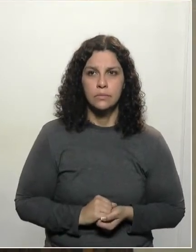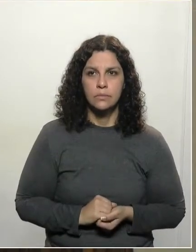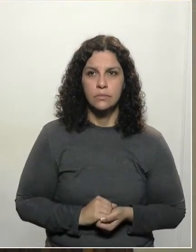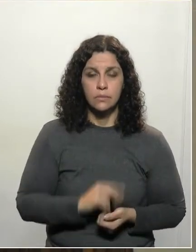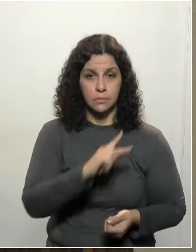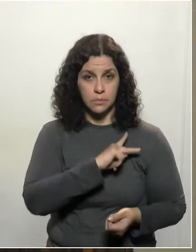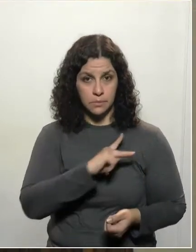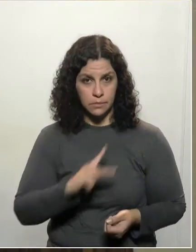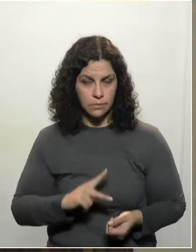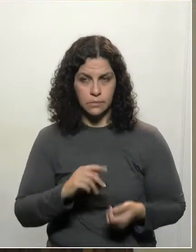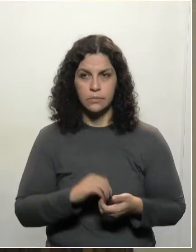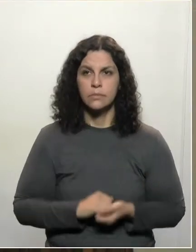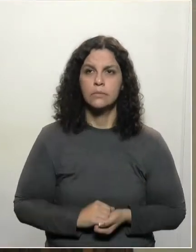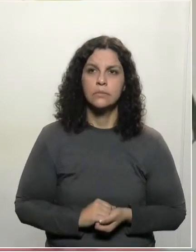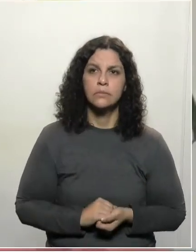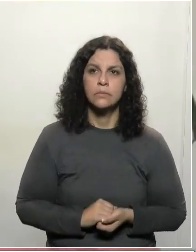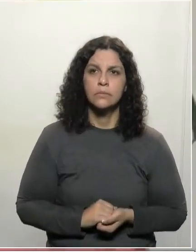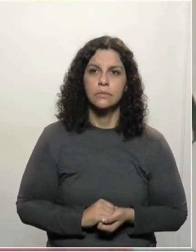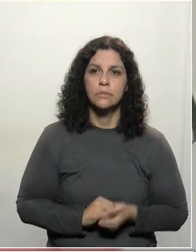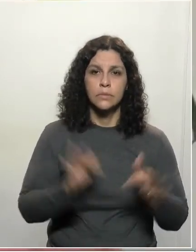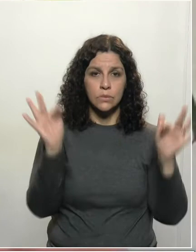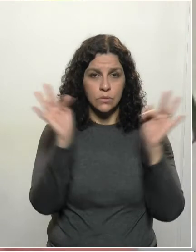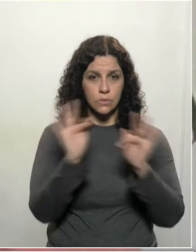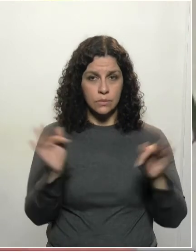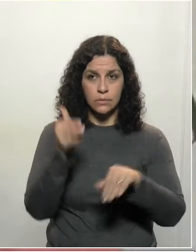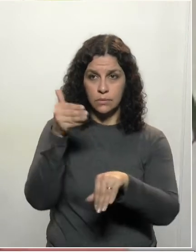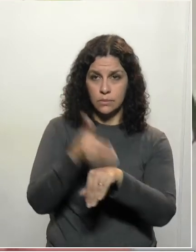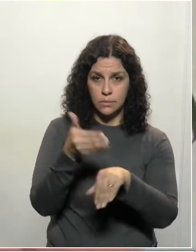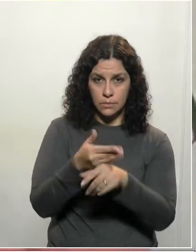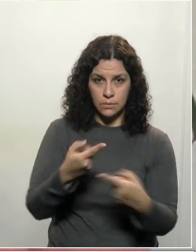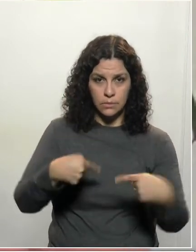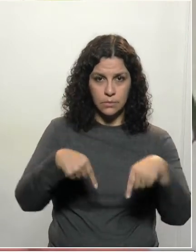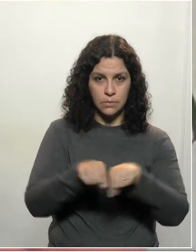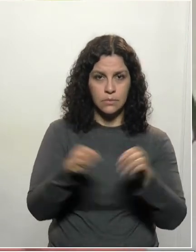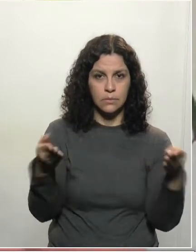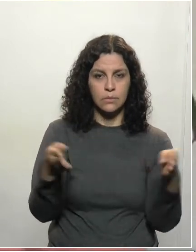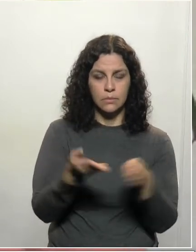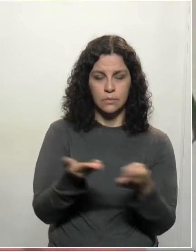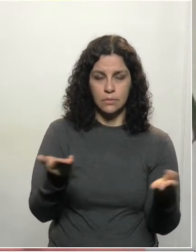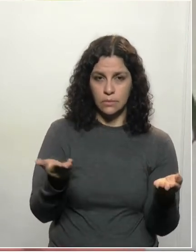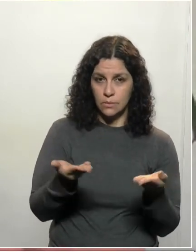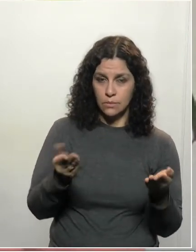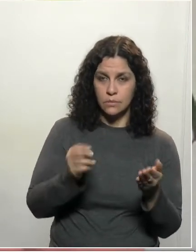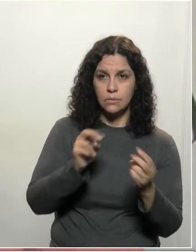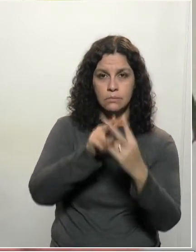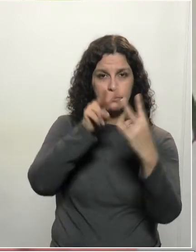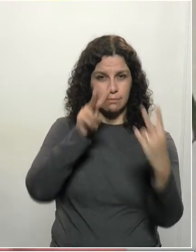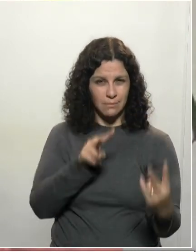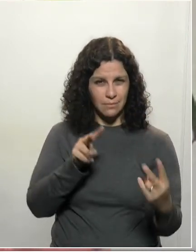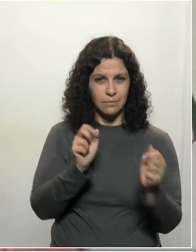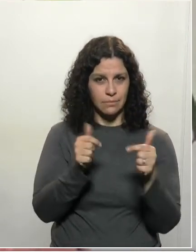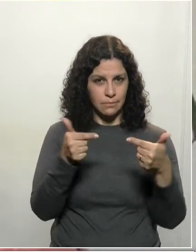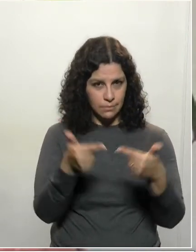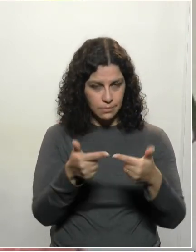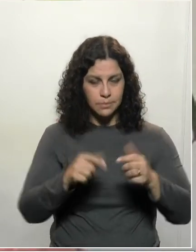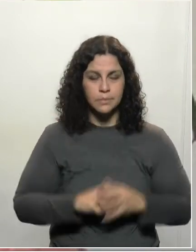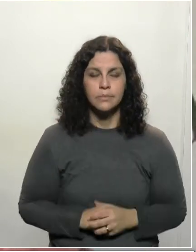Senhor presidente, estou muito feliz em participar mais uma vez aqui na Assembleia Legislativa.